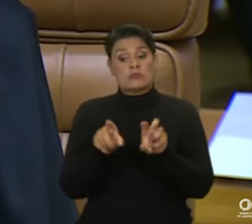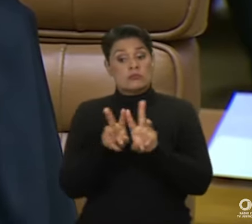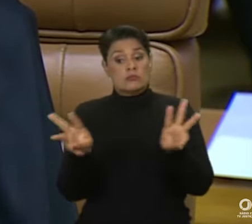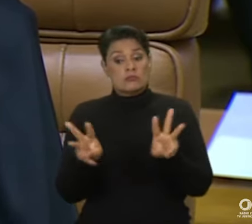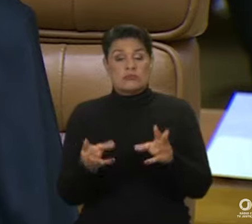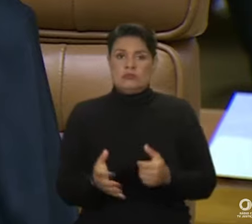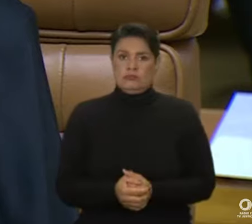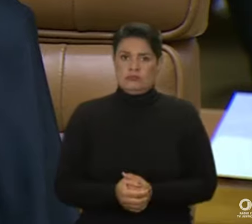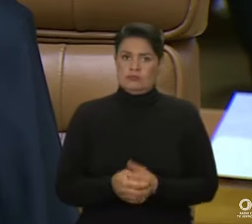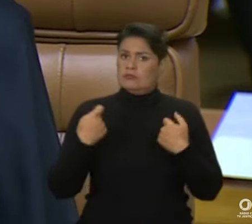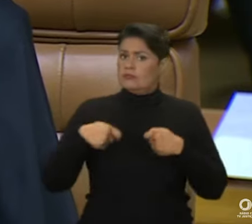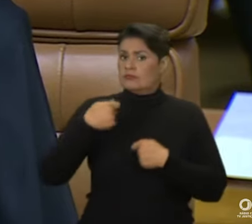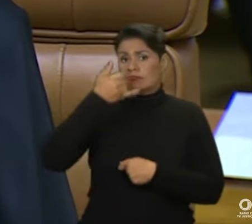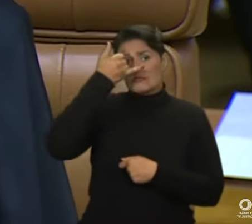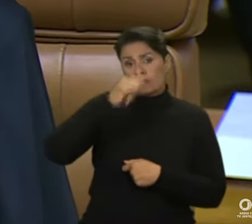impedir